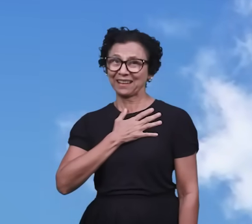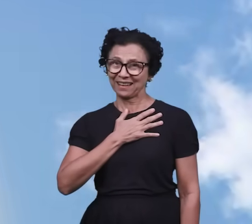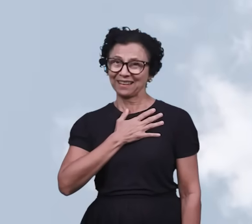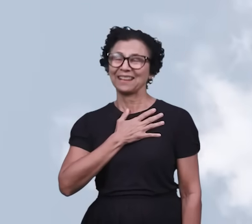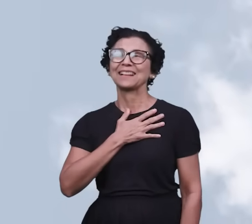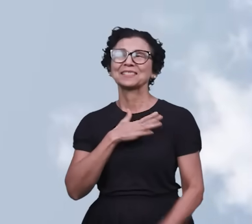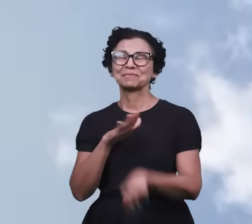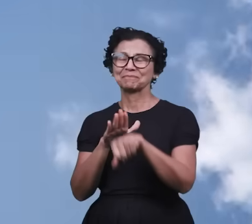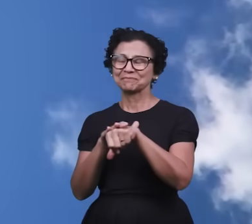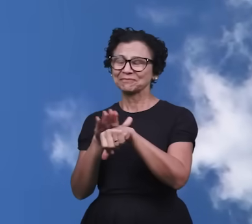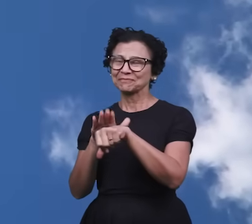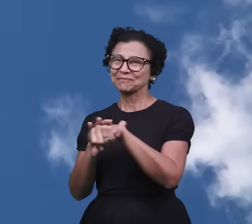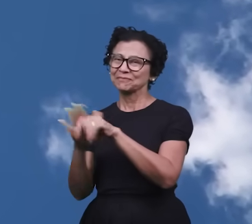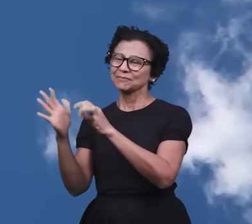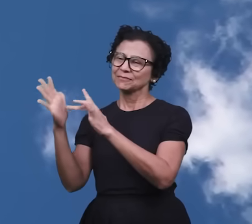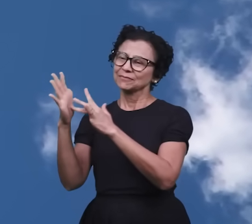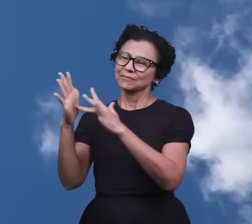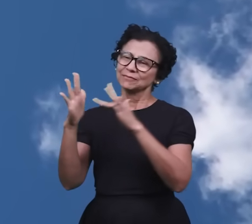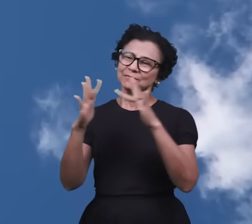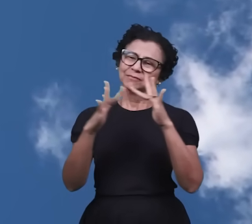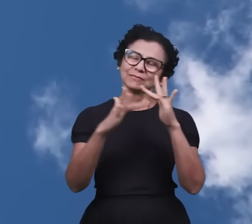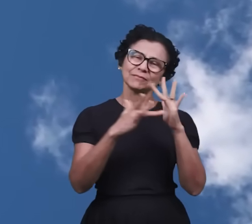mim. Jesus.